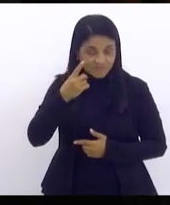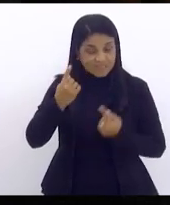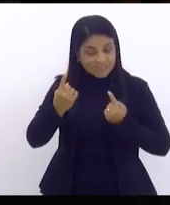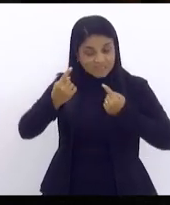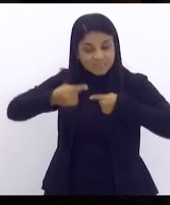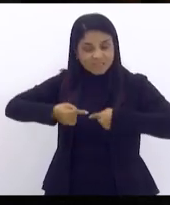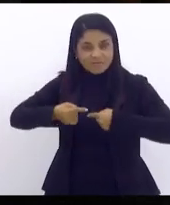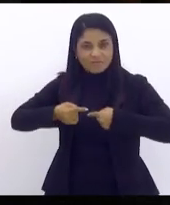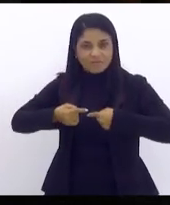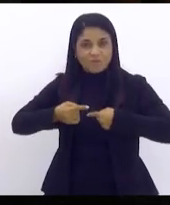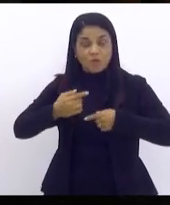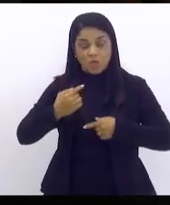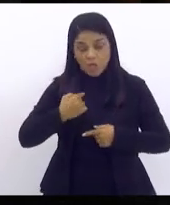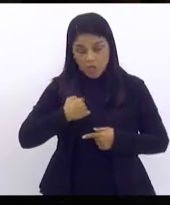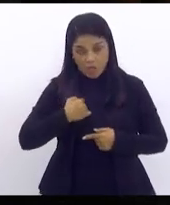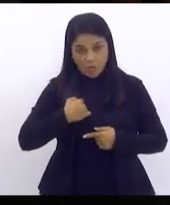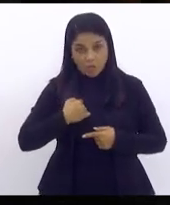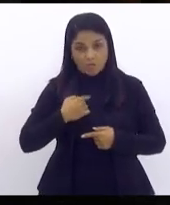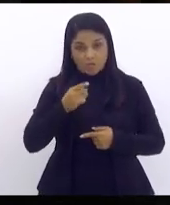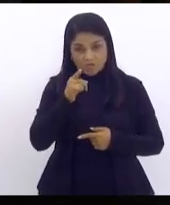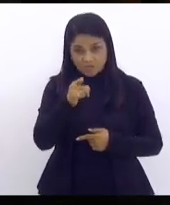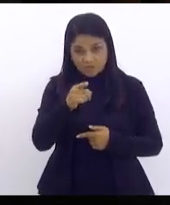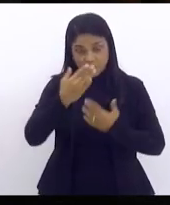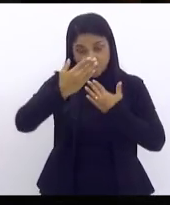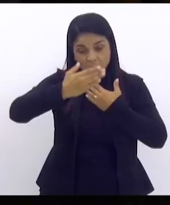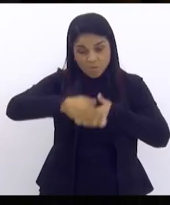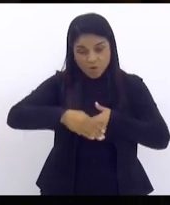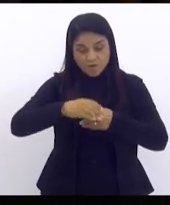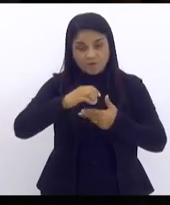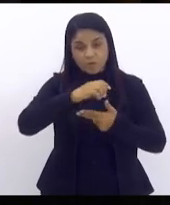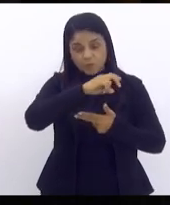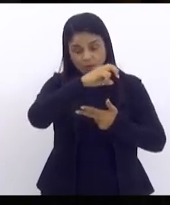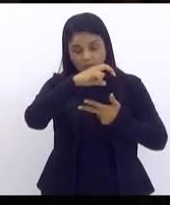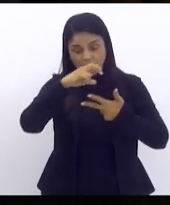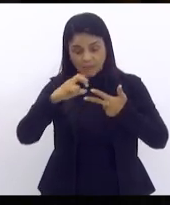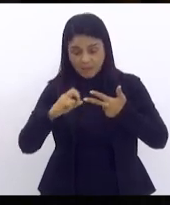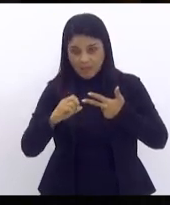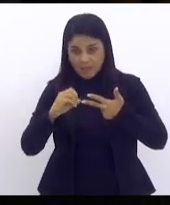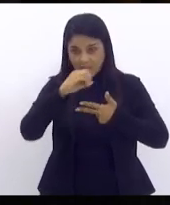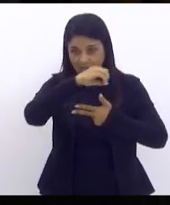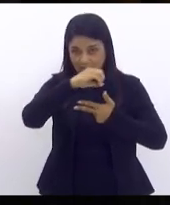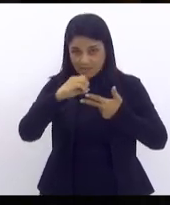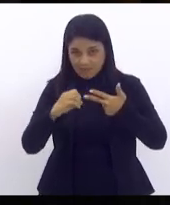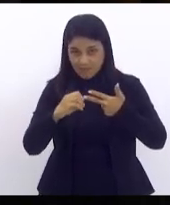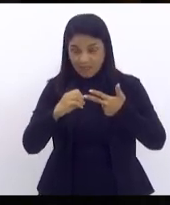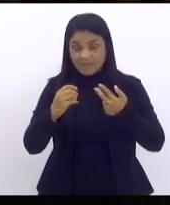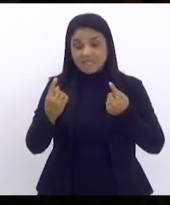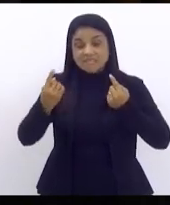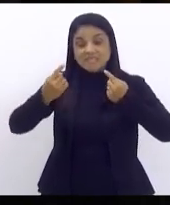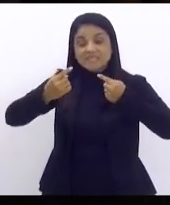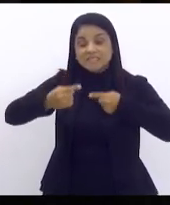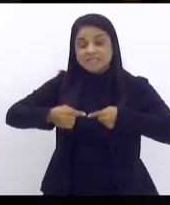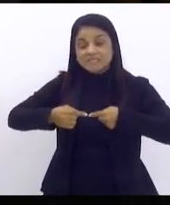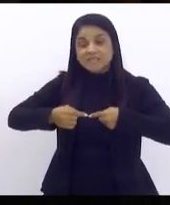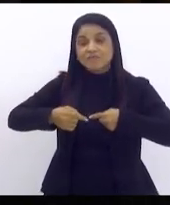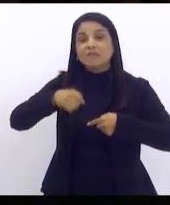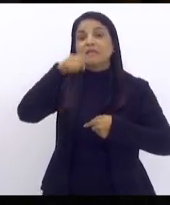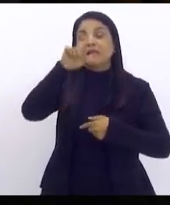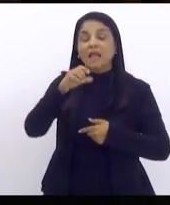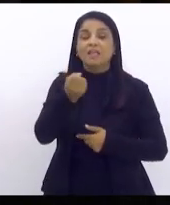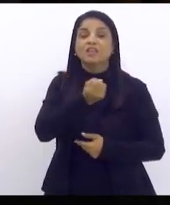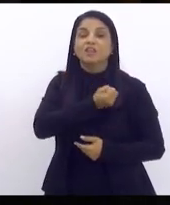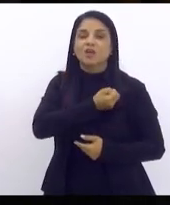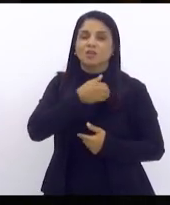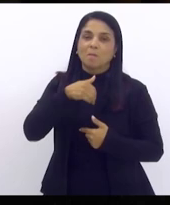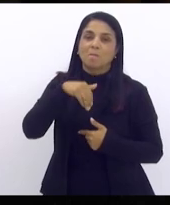a senhora uma prova do Enem e lhe desafio a saber quem terá a maior nota. Lhe